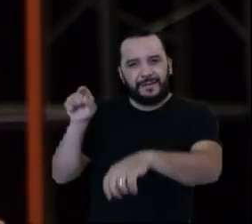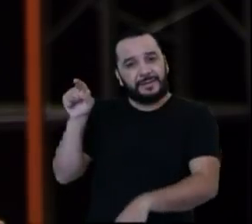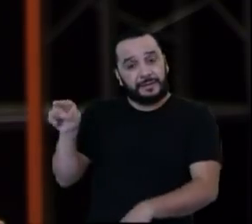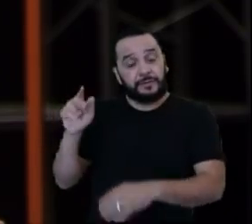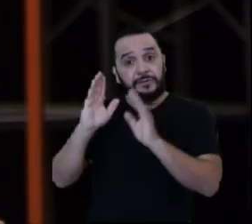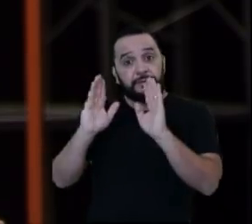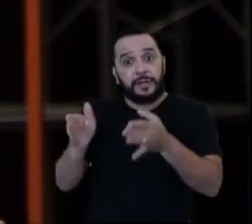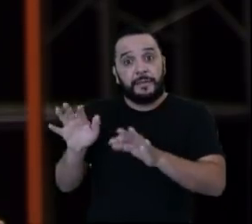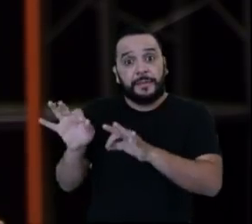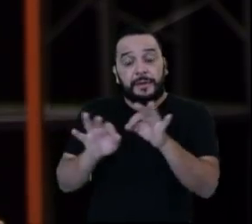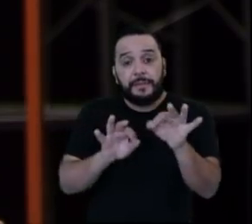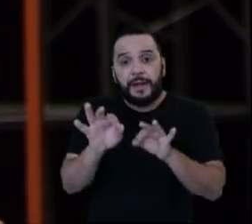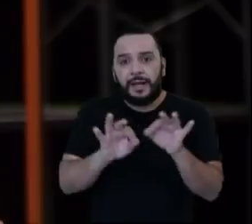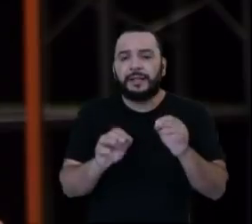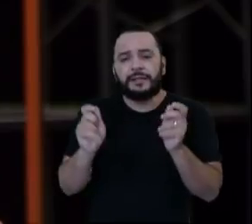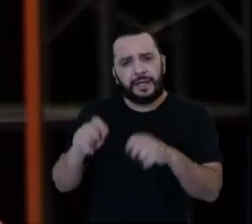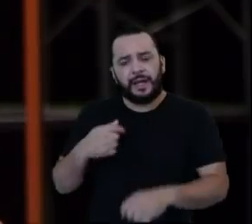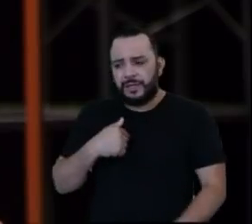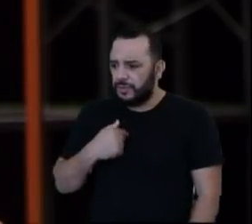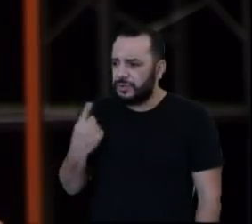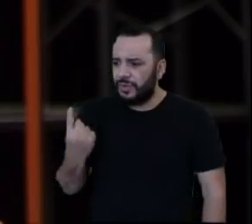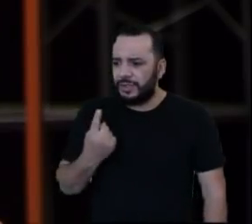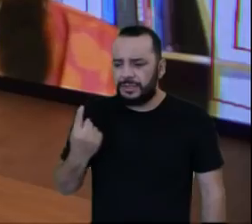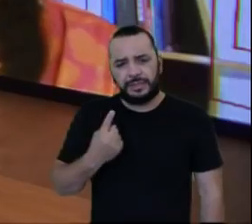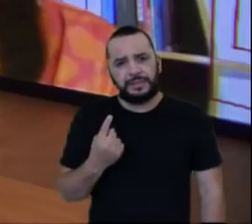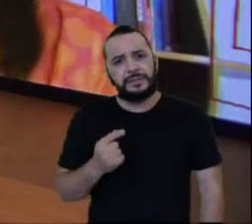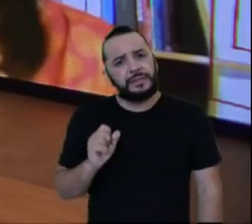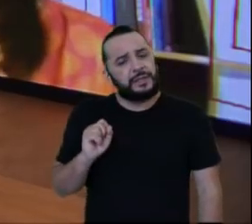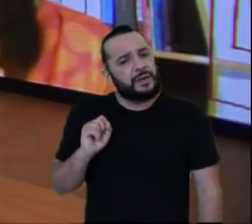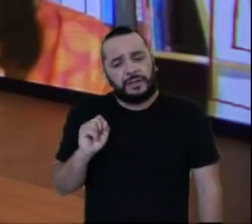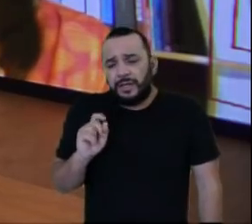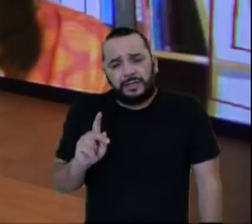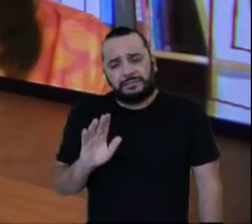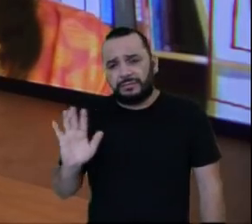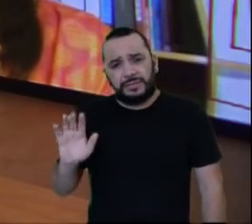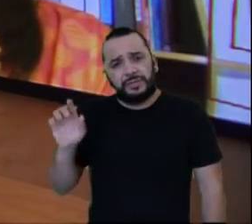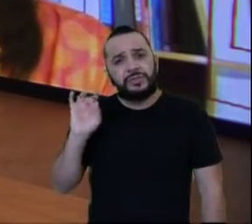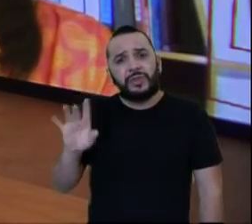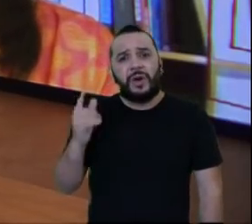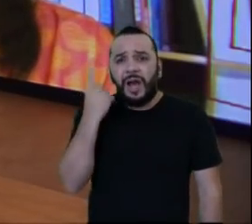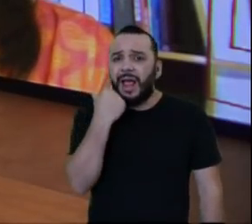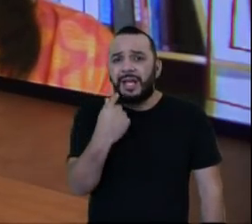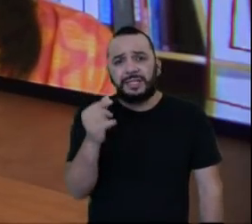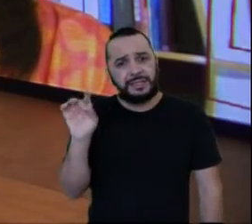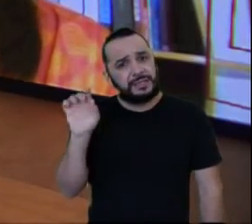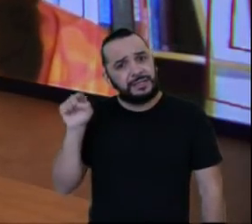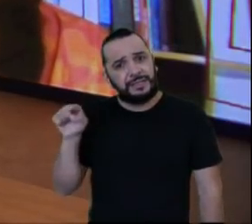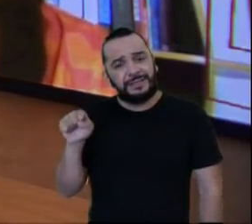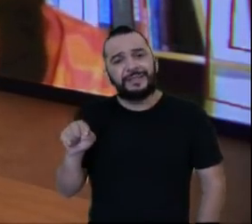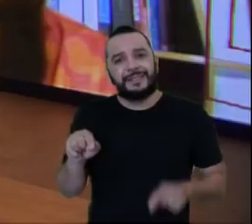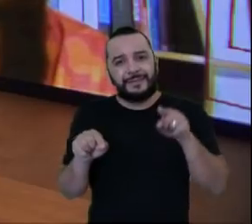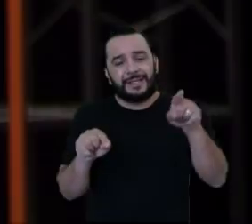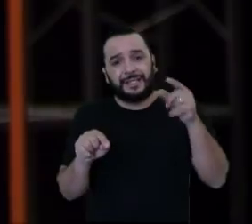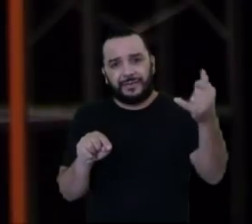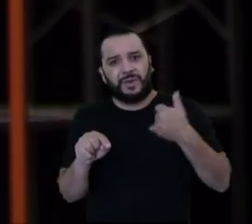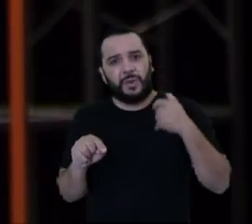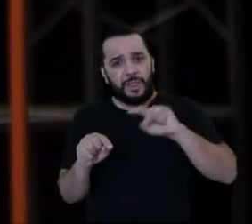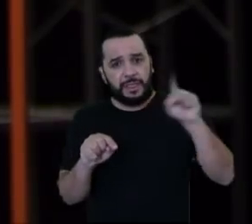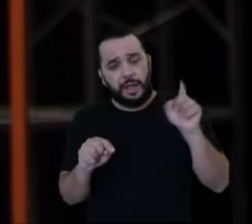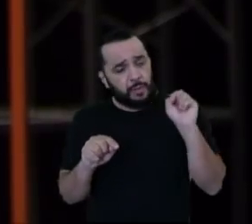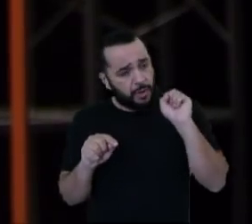Sabino implicou, achou, não queria que ele estivesse em cena. Podia ser como personagem, mas não ele em cena.